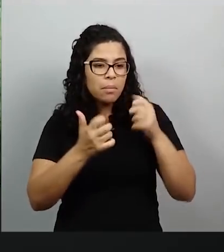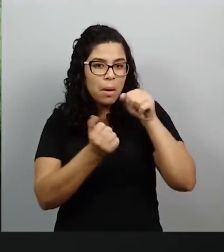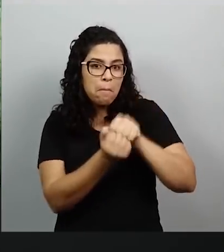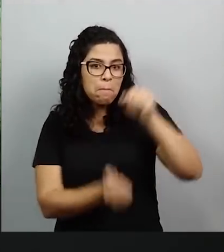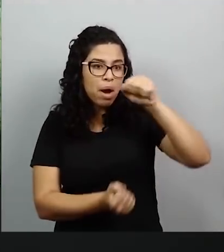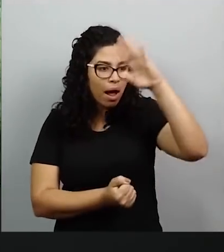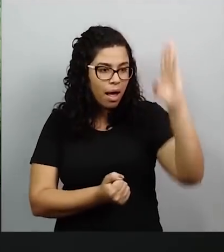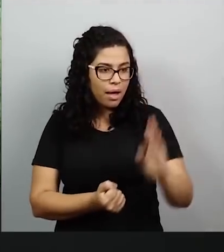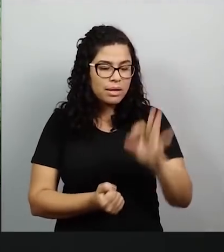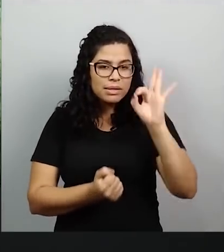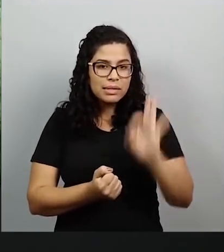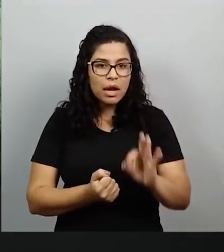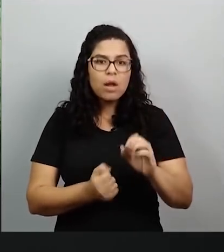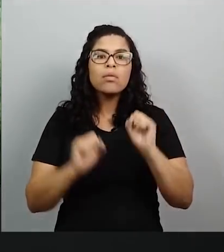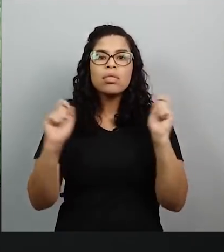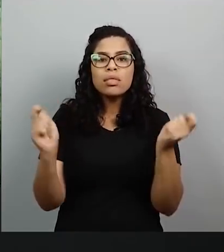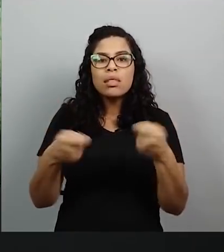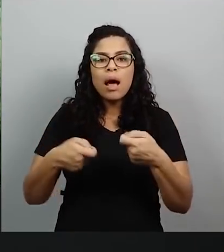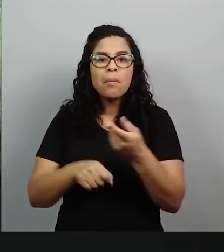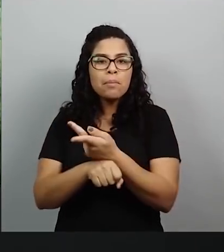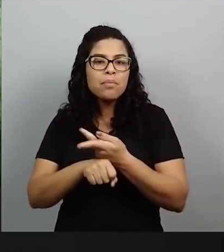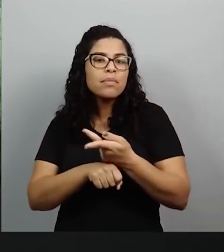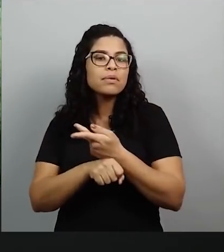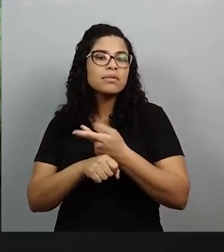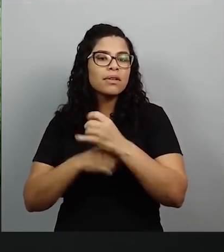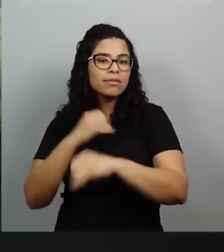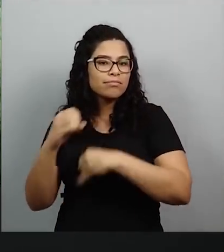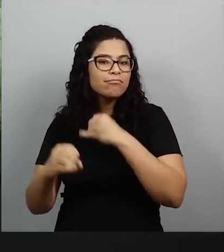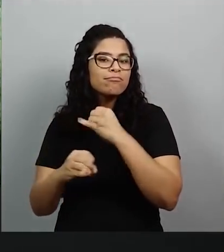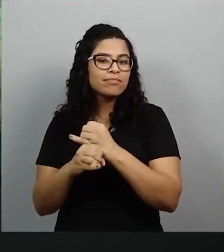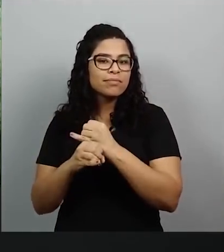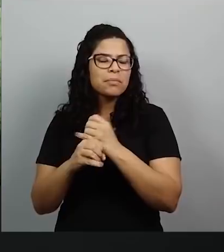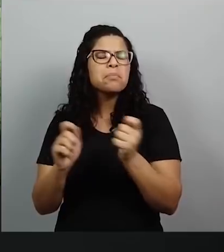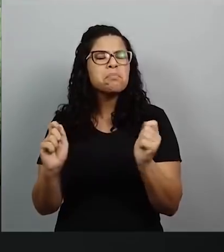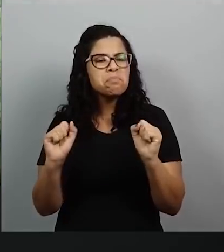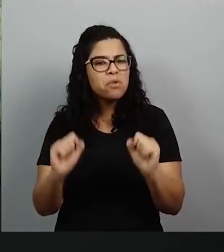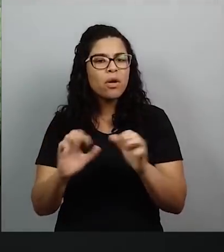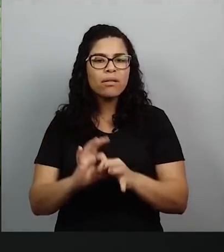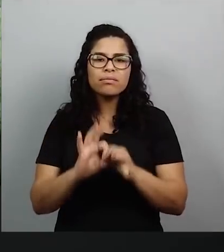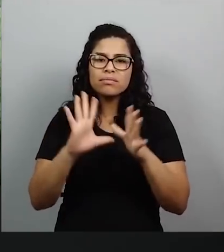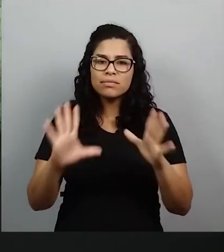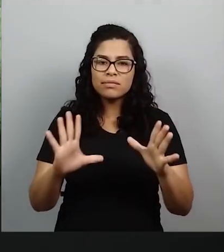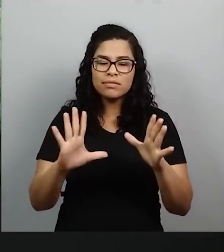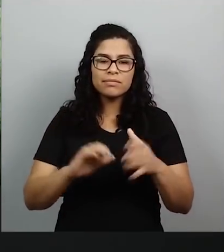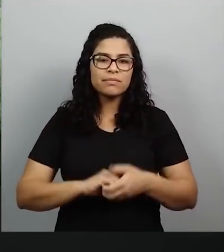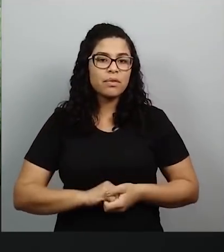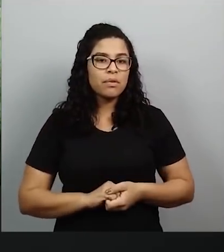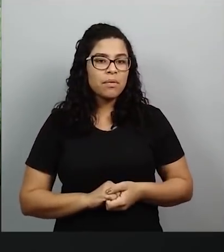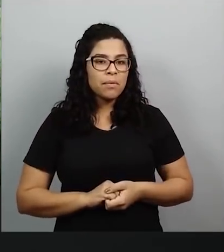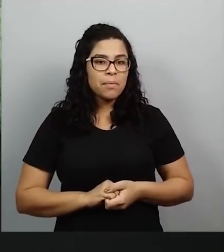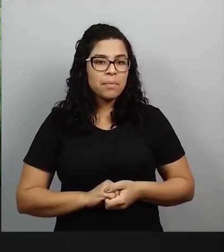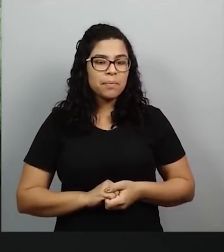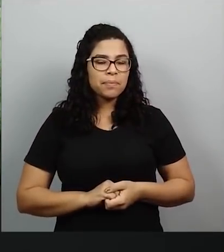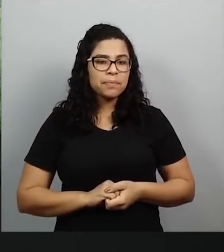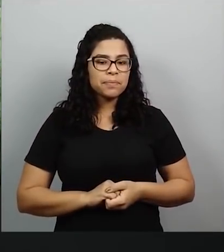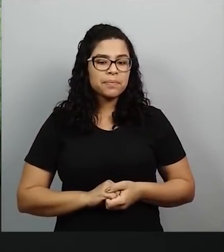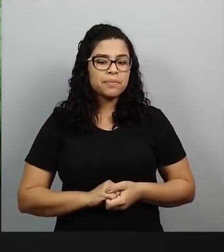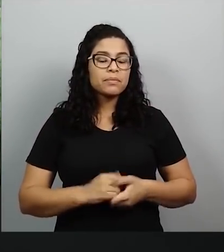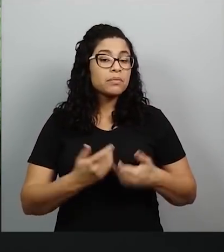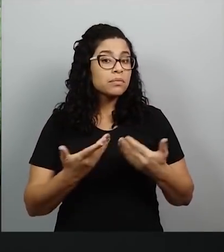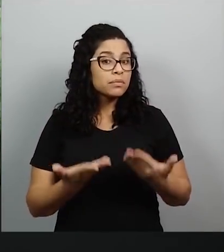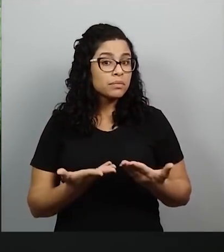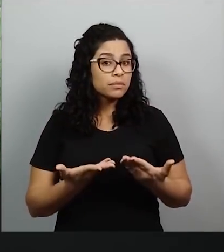escala do mapa, dá uma pesquisada na internet aí que você vai achar fácil esse mapa aqui da expansão territorial brasileira. Fechou? Vamos